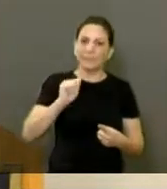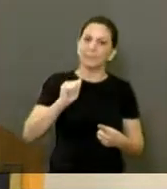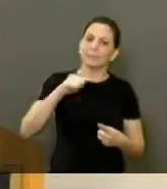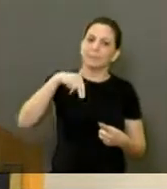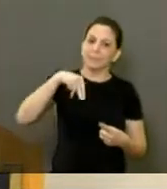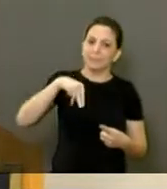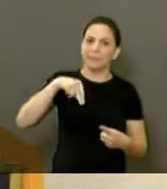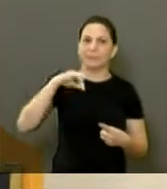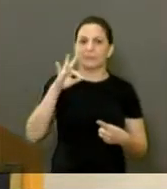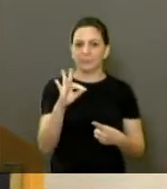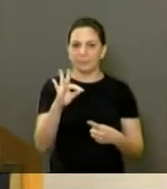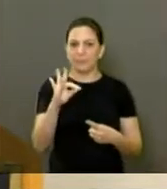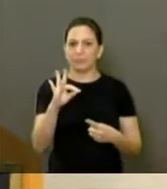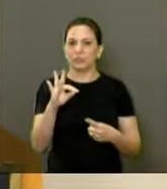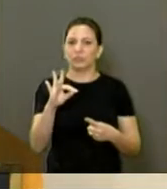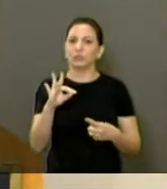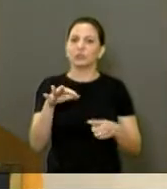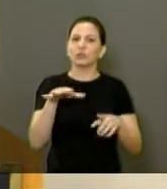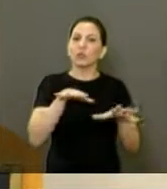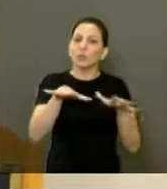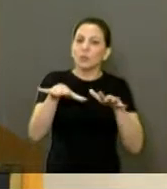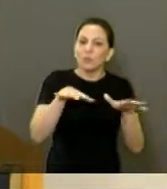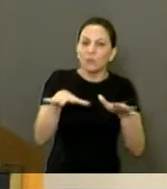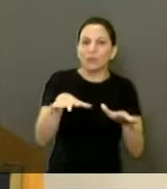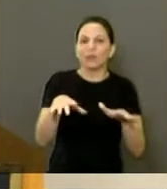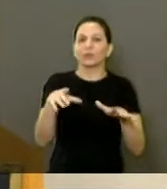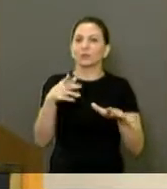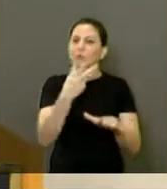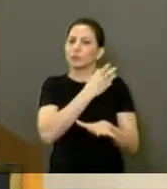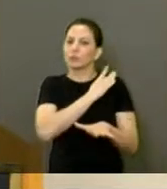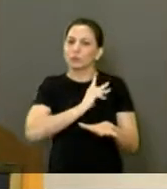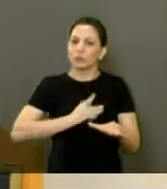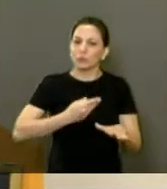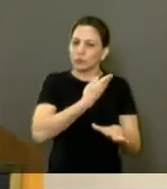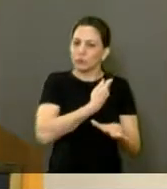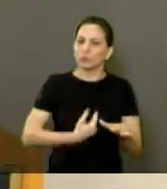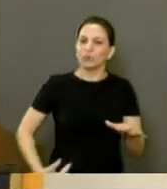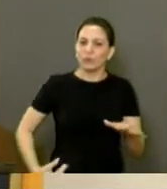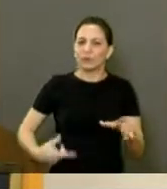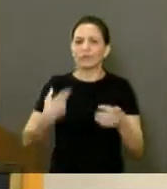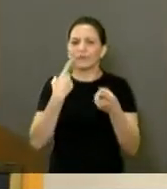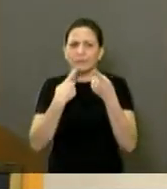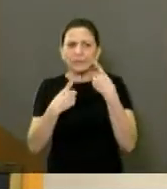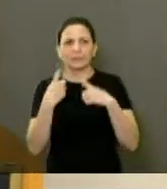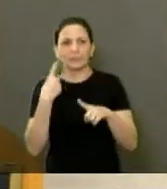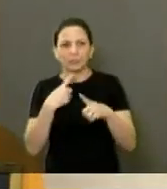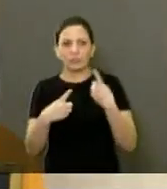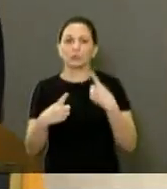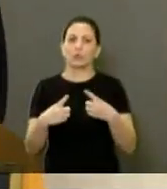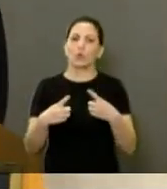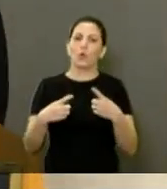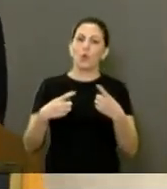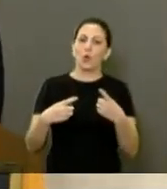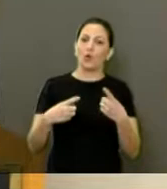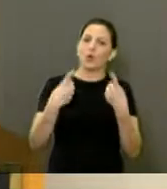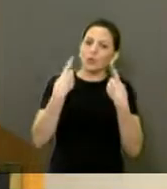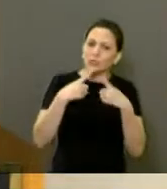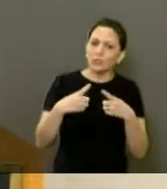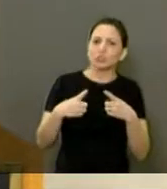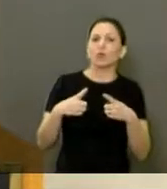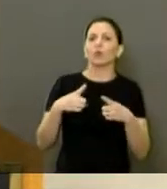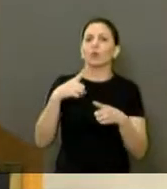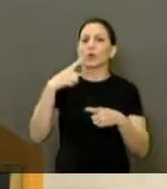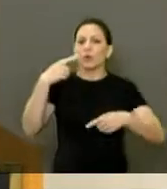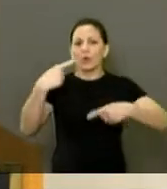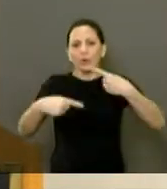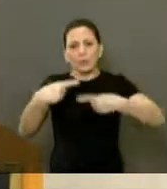foi capaz de não fazer a crítica ao governo. O próprio movimento governista criticou a